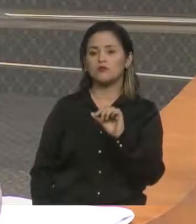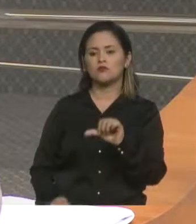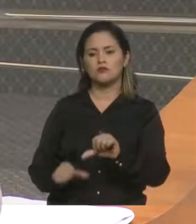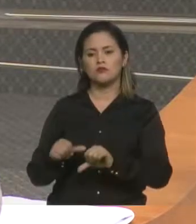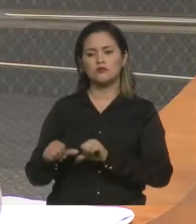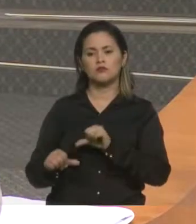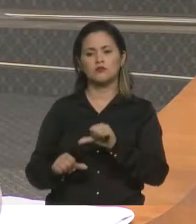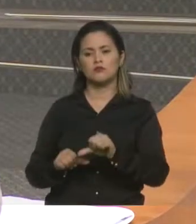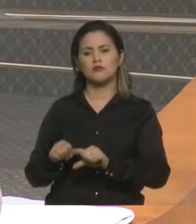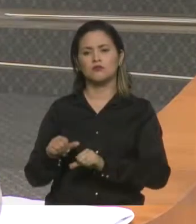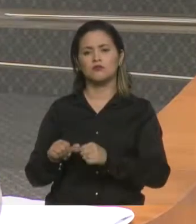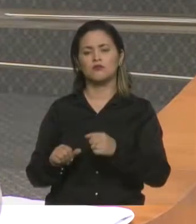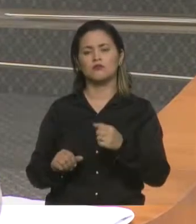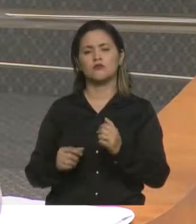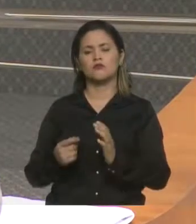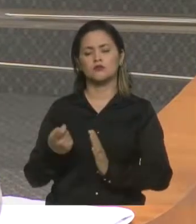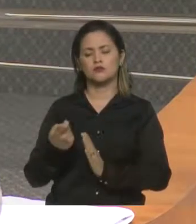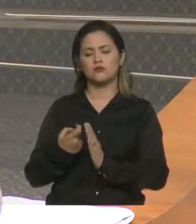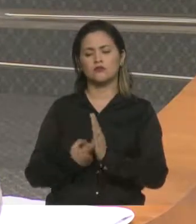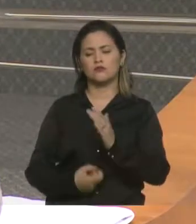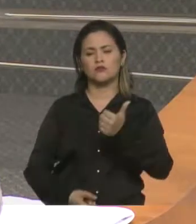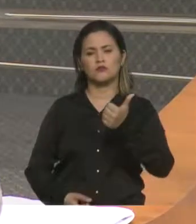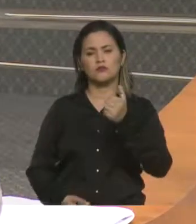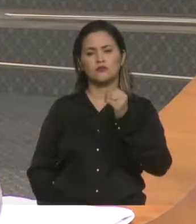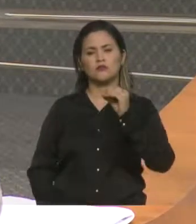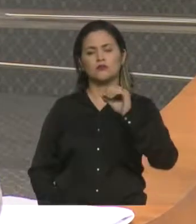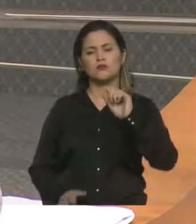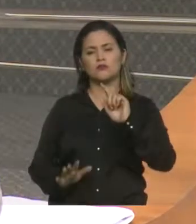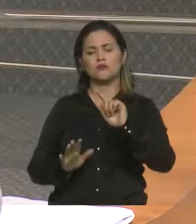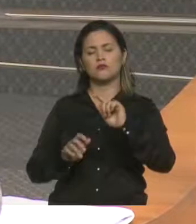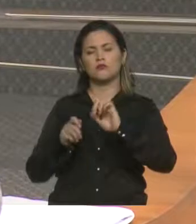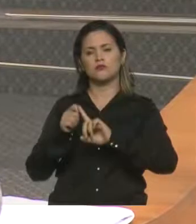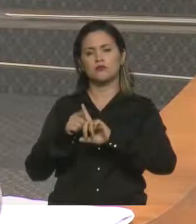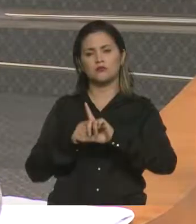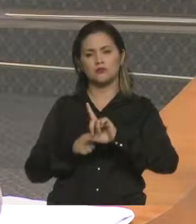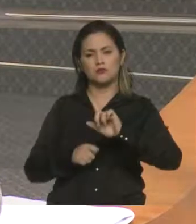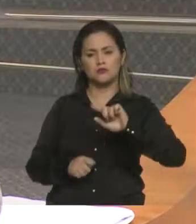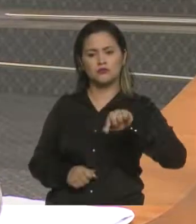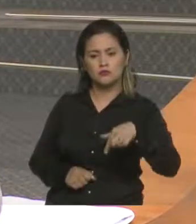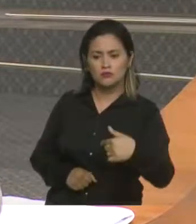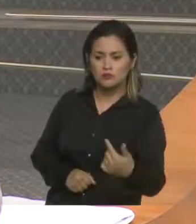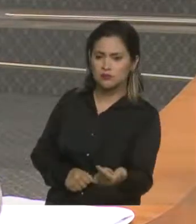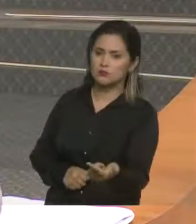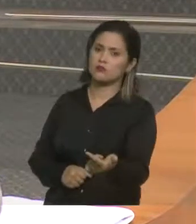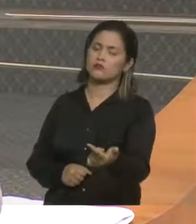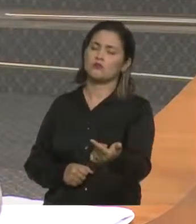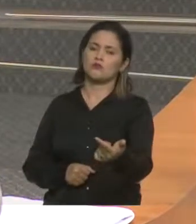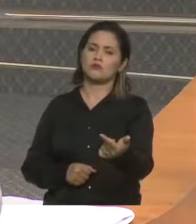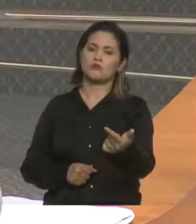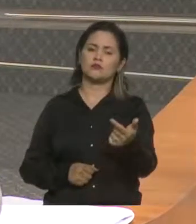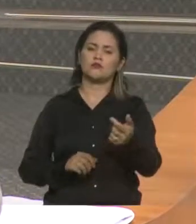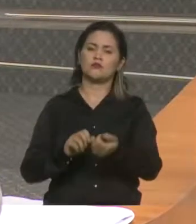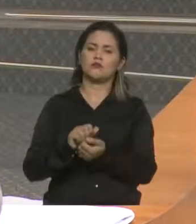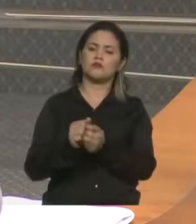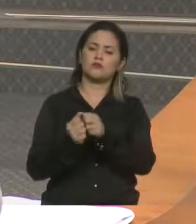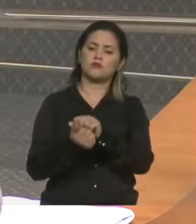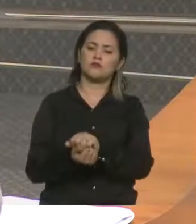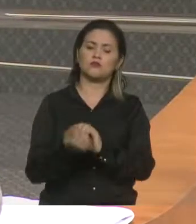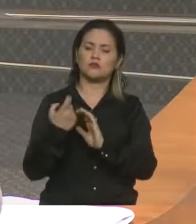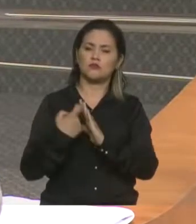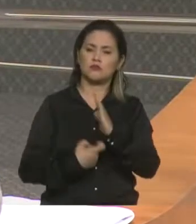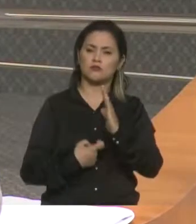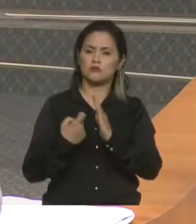republicada, 10 meses depois na Assembleia. Está aqui. Ajeitando, fazendo a correção